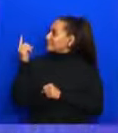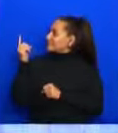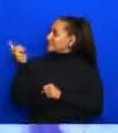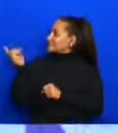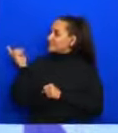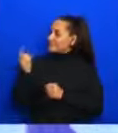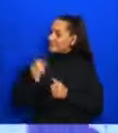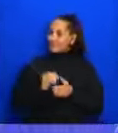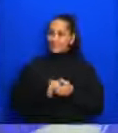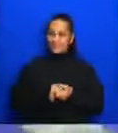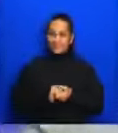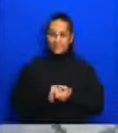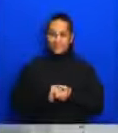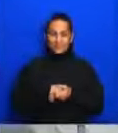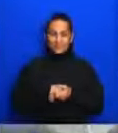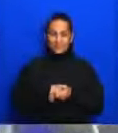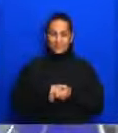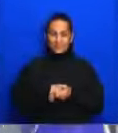Valendo!